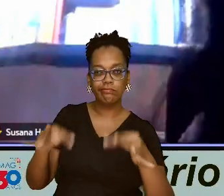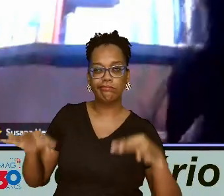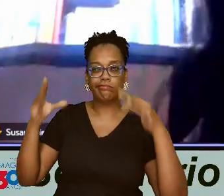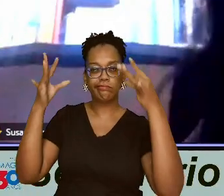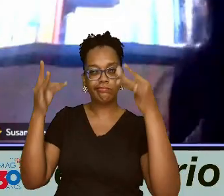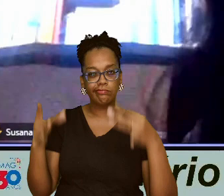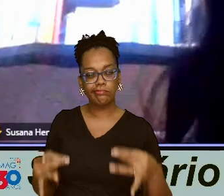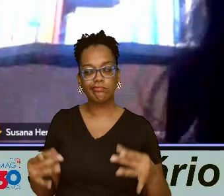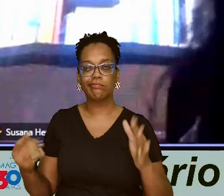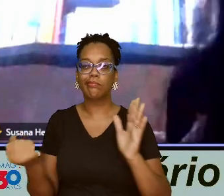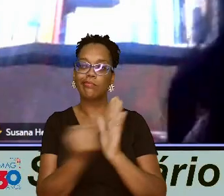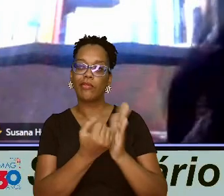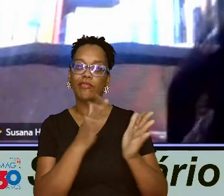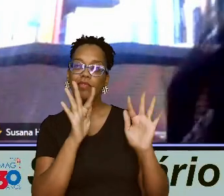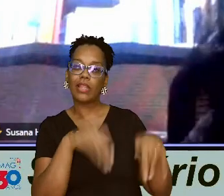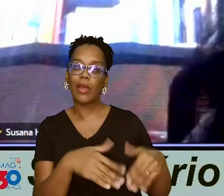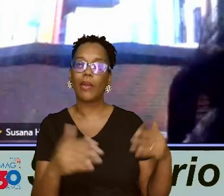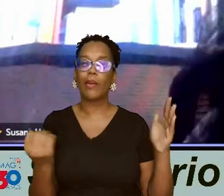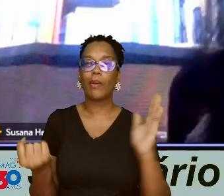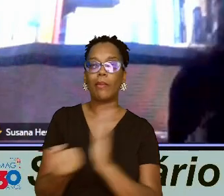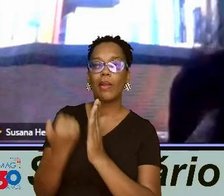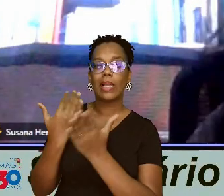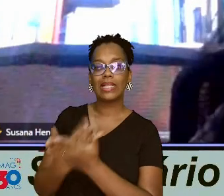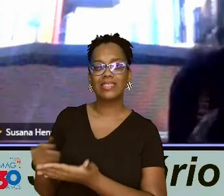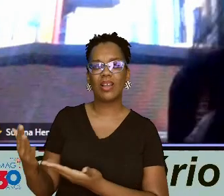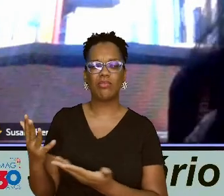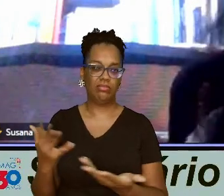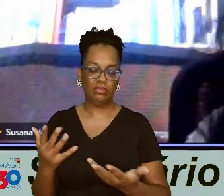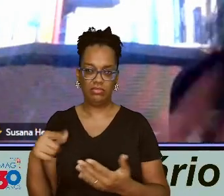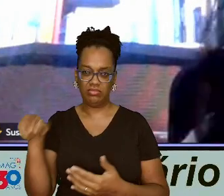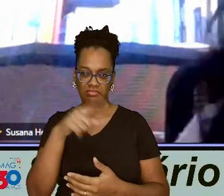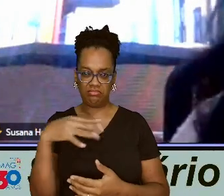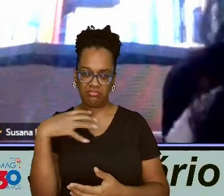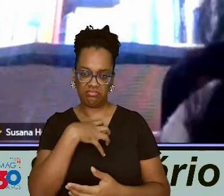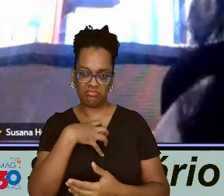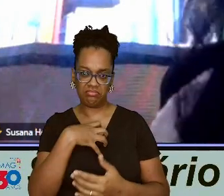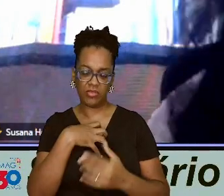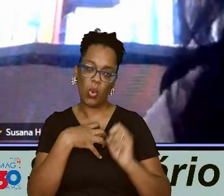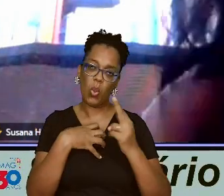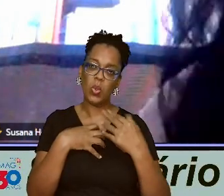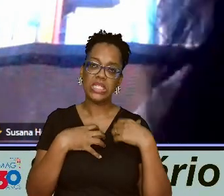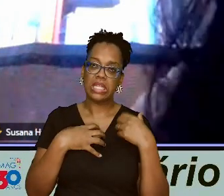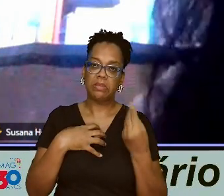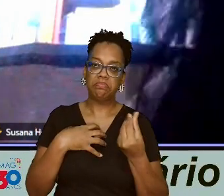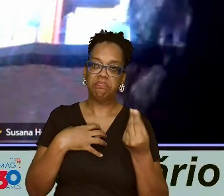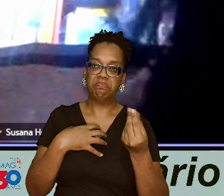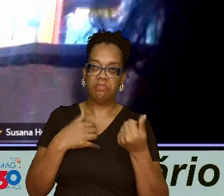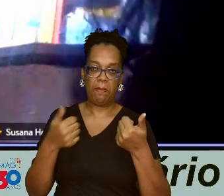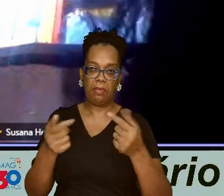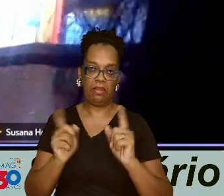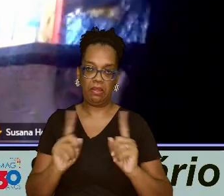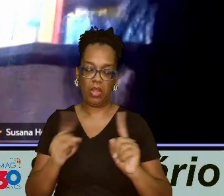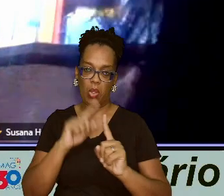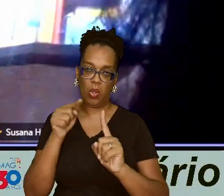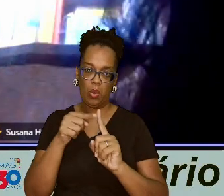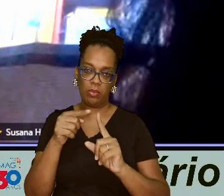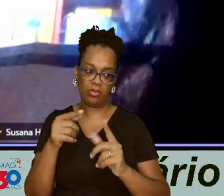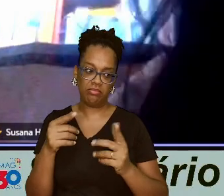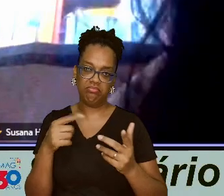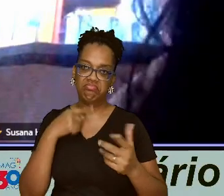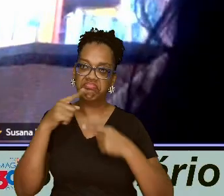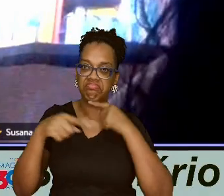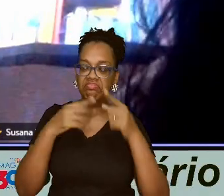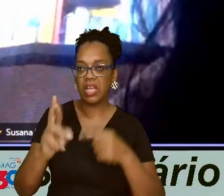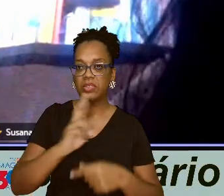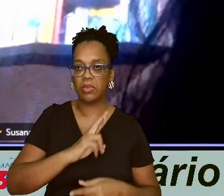marco inicial. Vocês têm uma impressão sobre isso ou vocês não se sentem, assim, não, isso como não foi objeto, vocês não têm